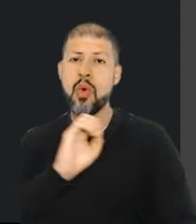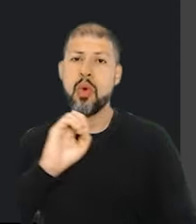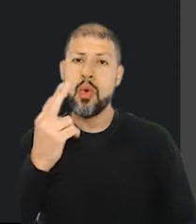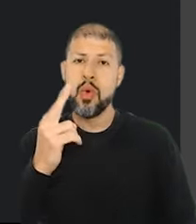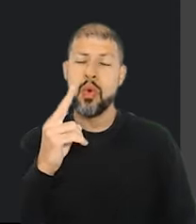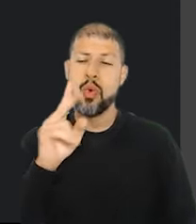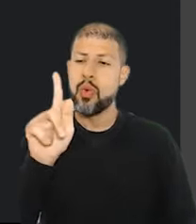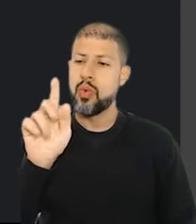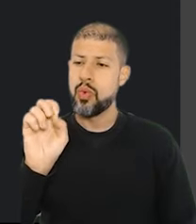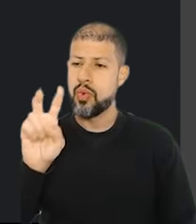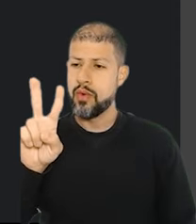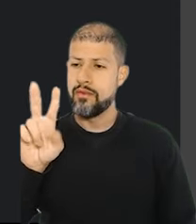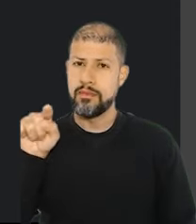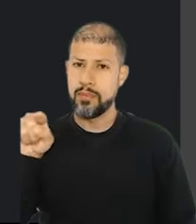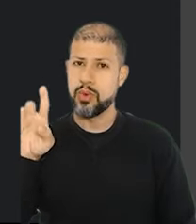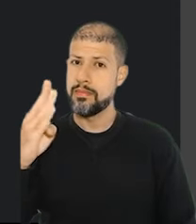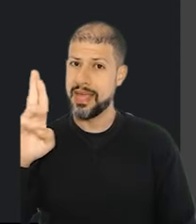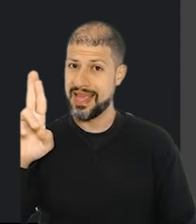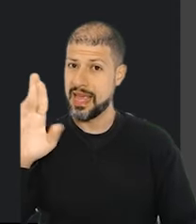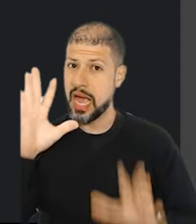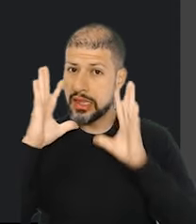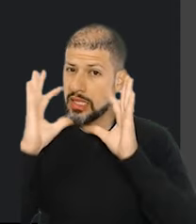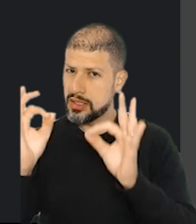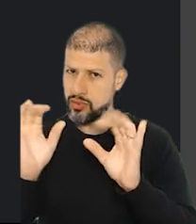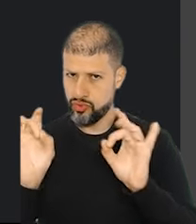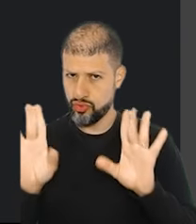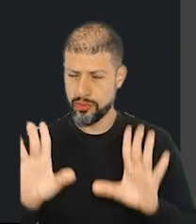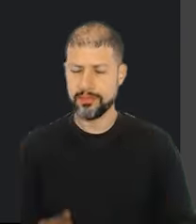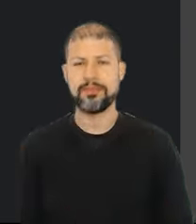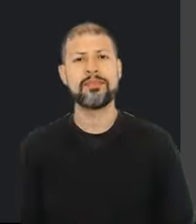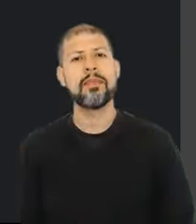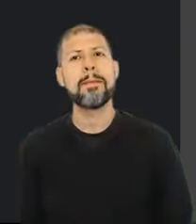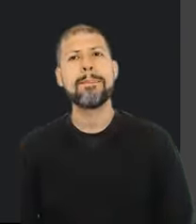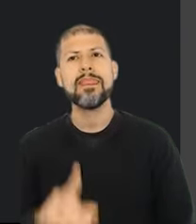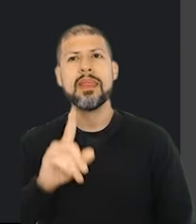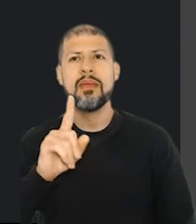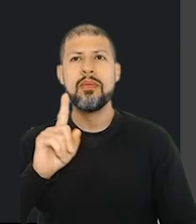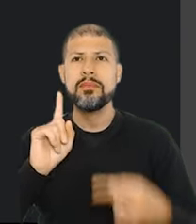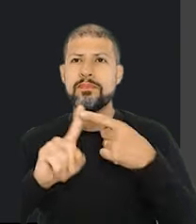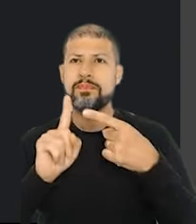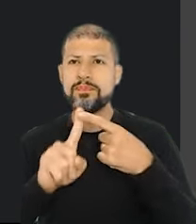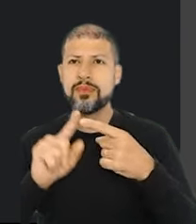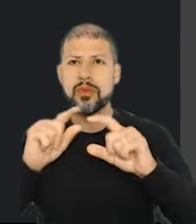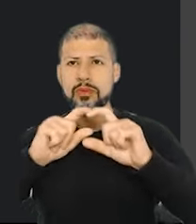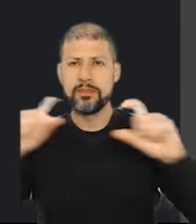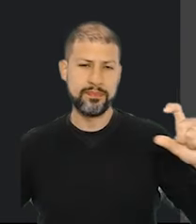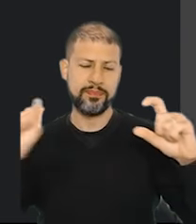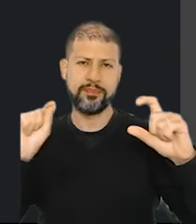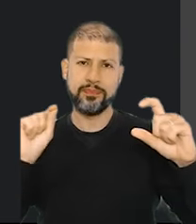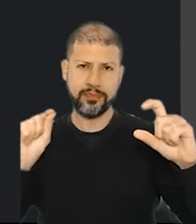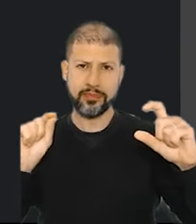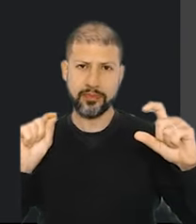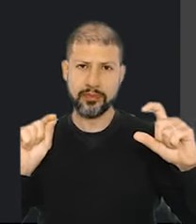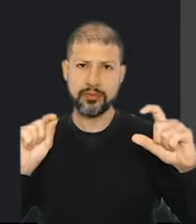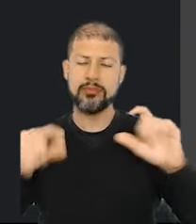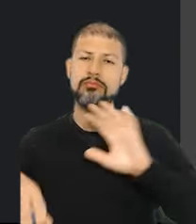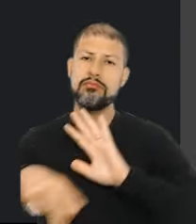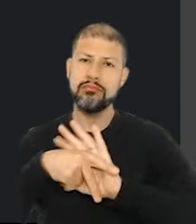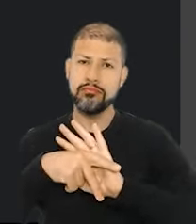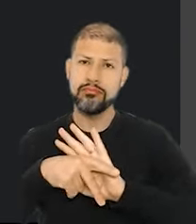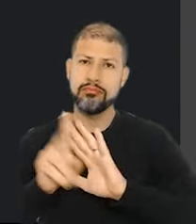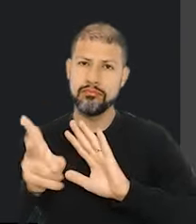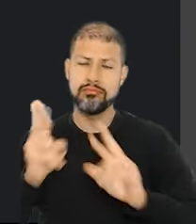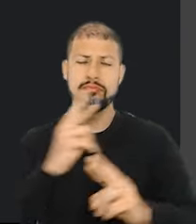o gov.br são pontos de atenção somente no meu caso aqui a primeira primeiro endereço que apareceu é da